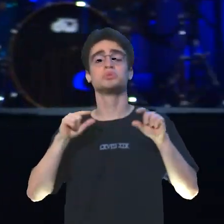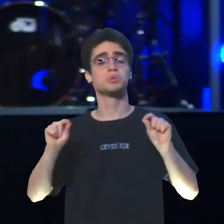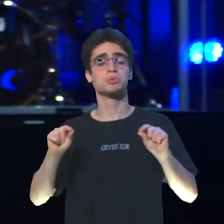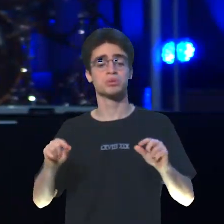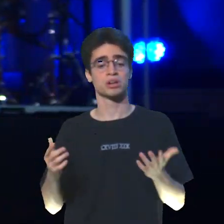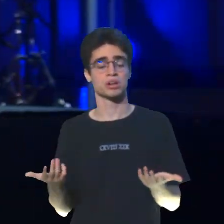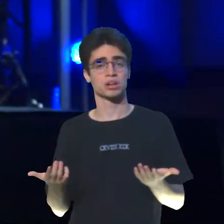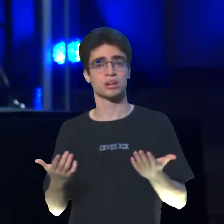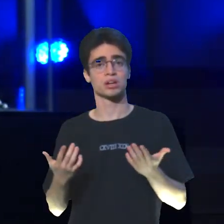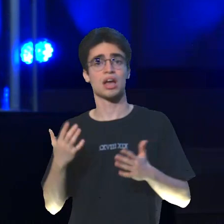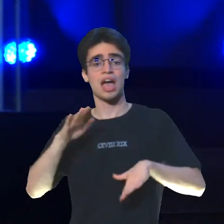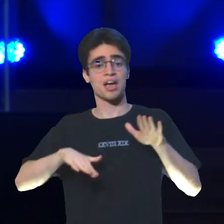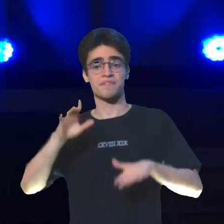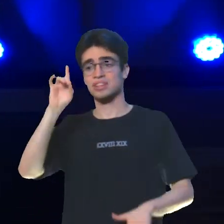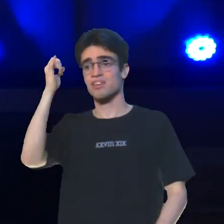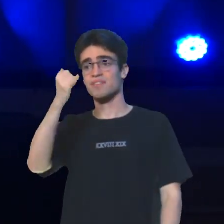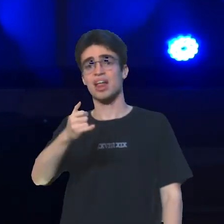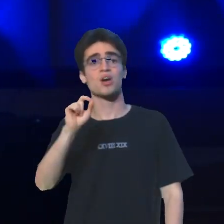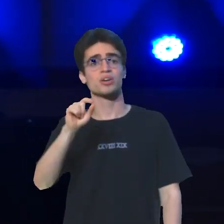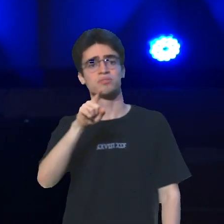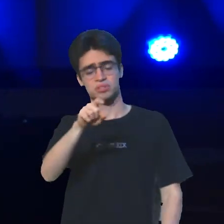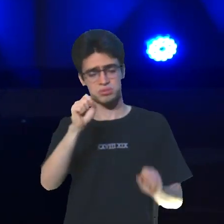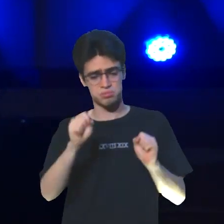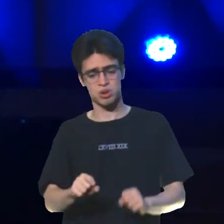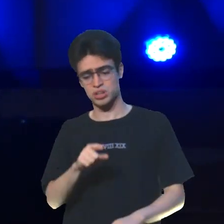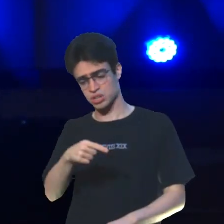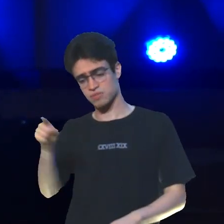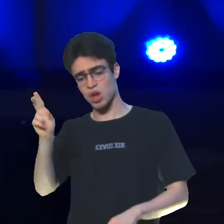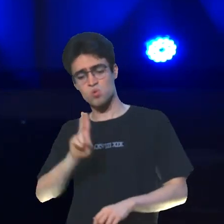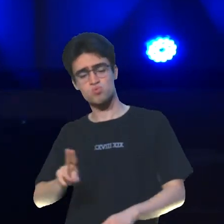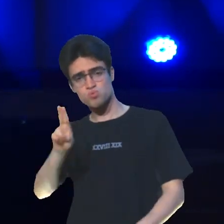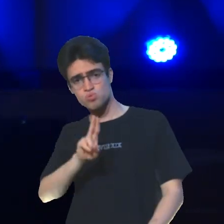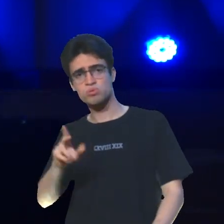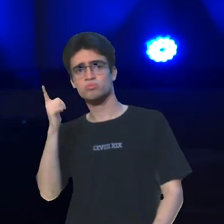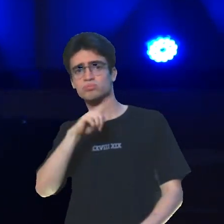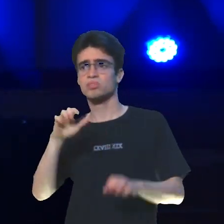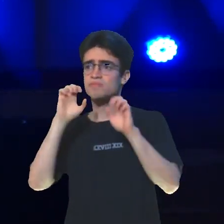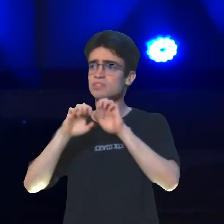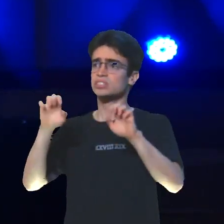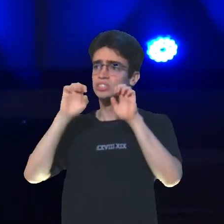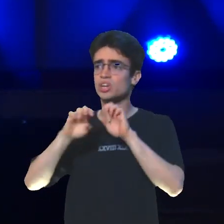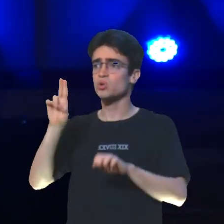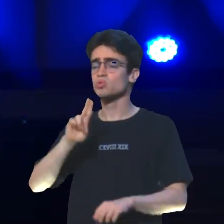talvez o Senhor está falando, cara, você pode usar isso para falar de mim.